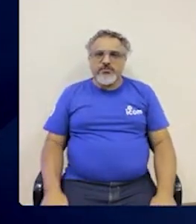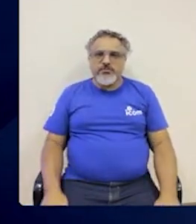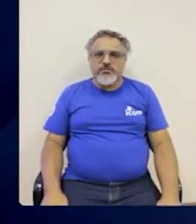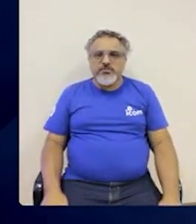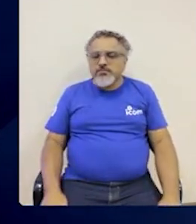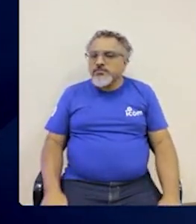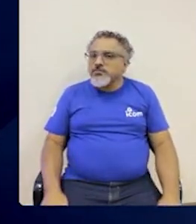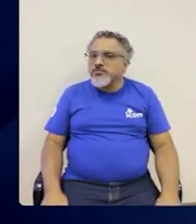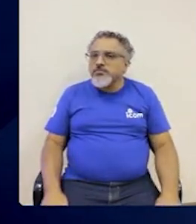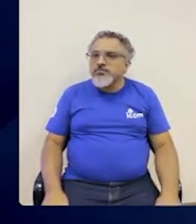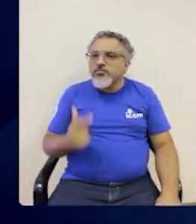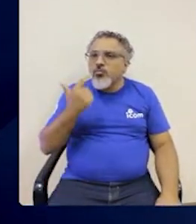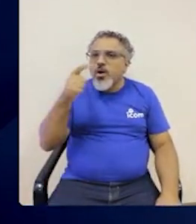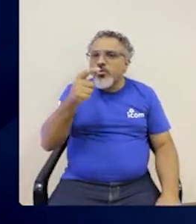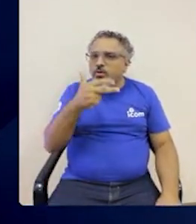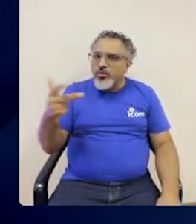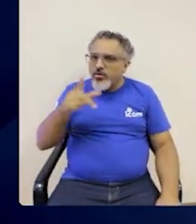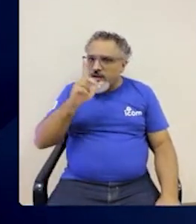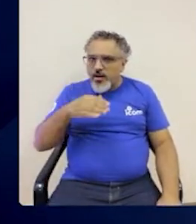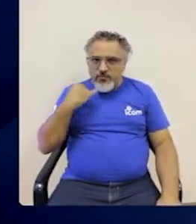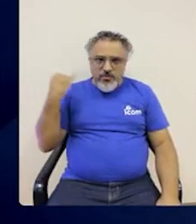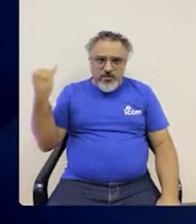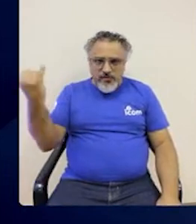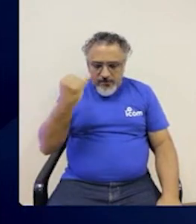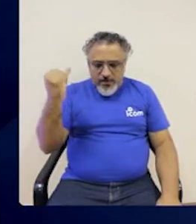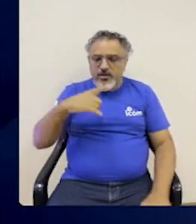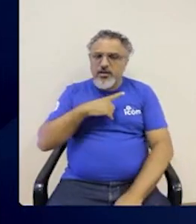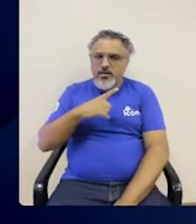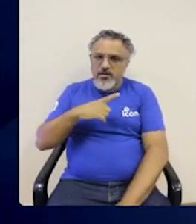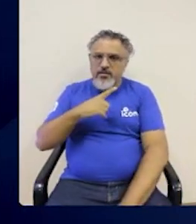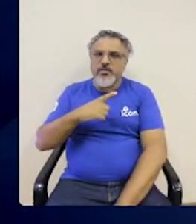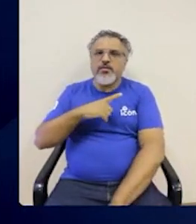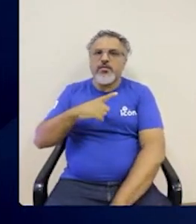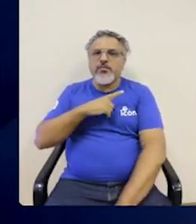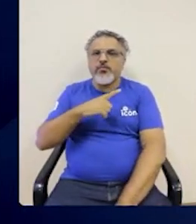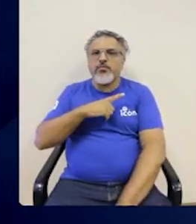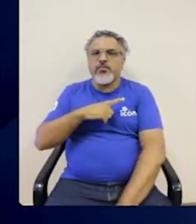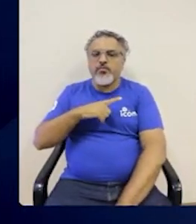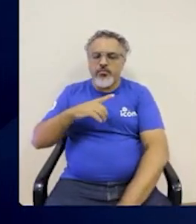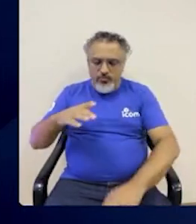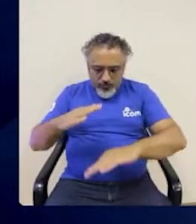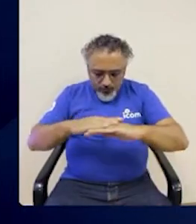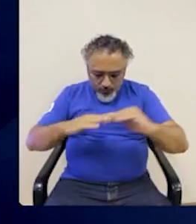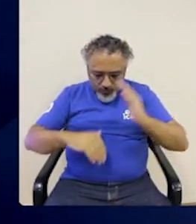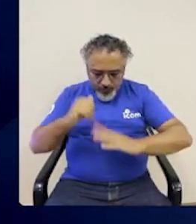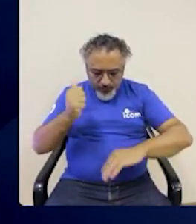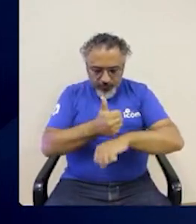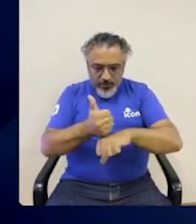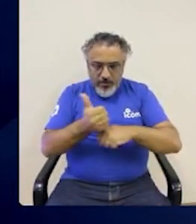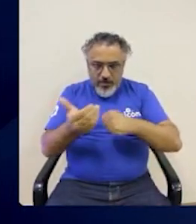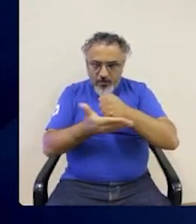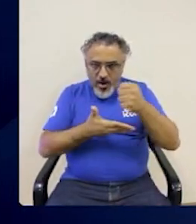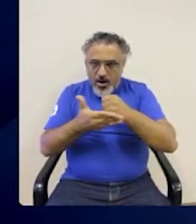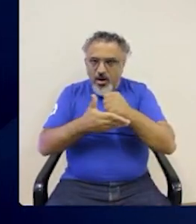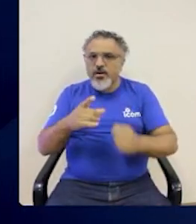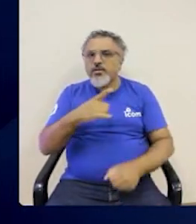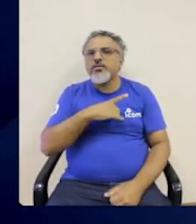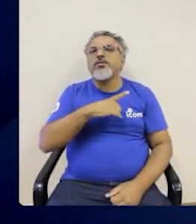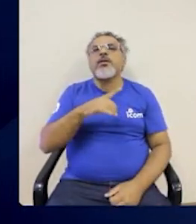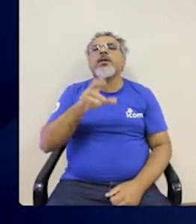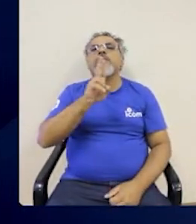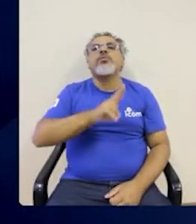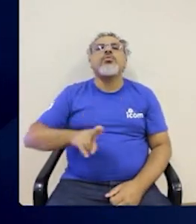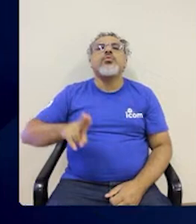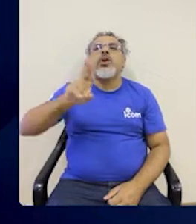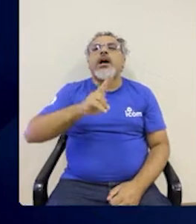Uma outra coisa que é bem importante é que esse profissional que ele está na atenção básica, ele avalia uma gama de